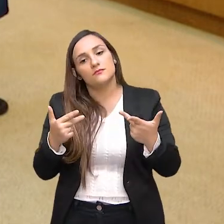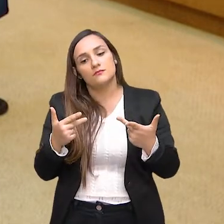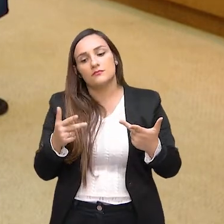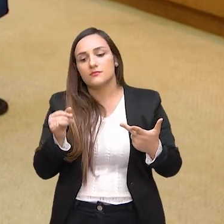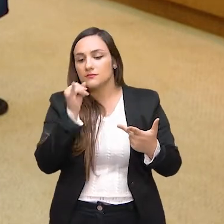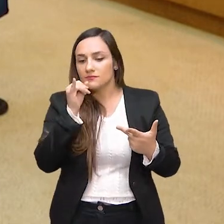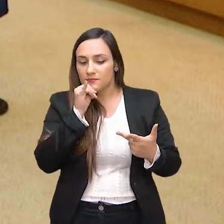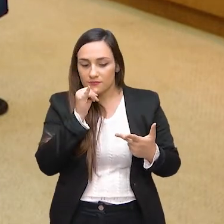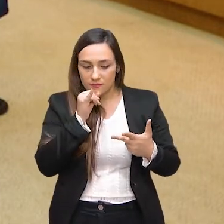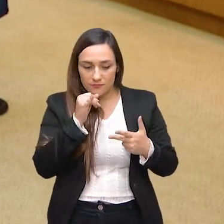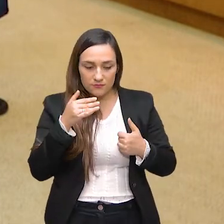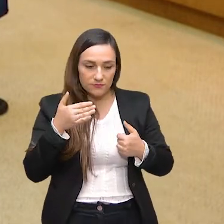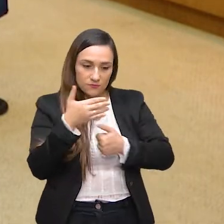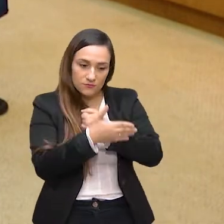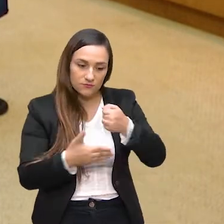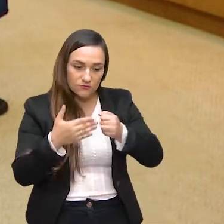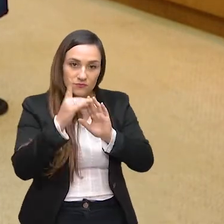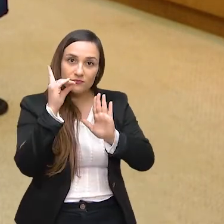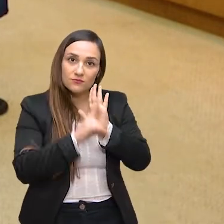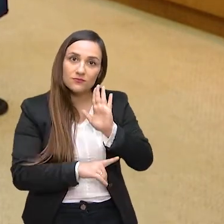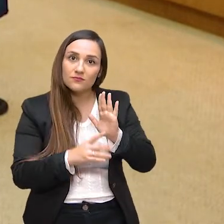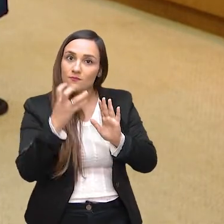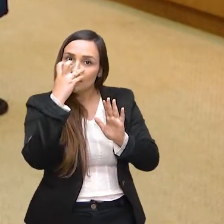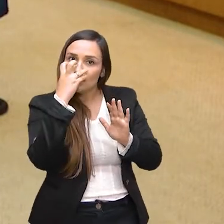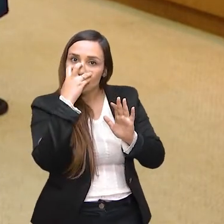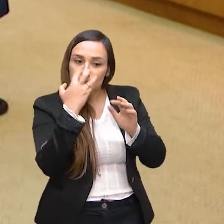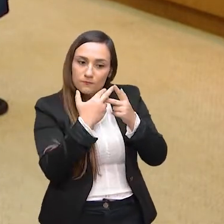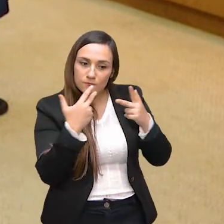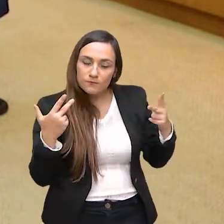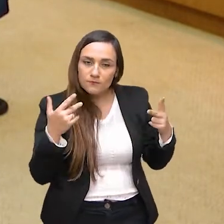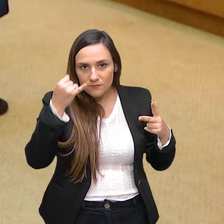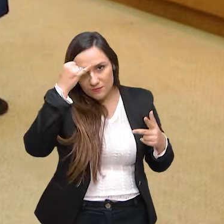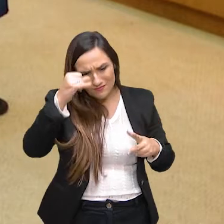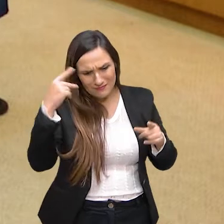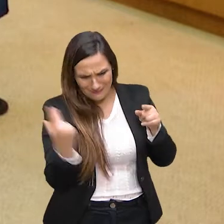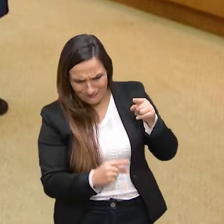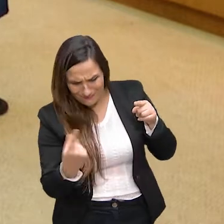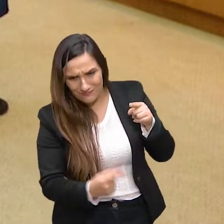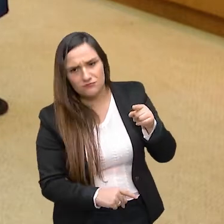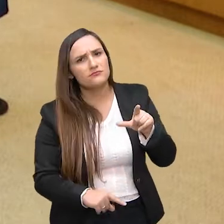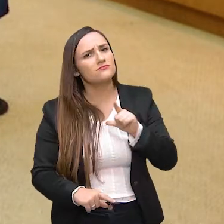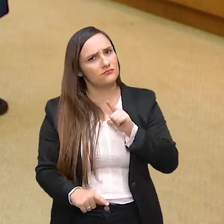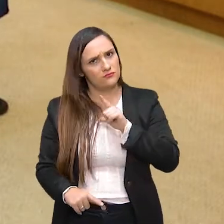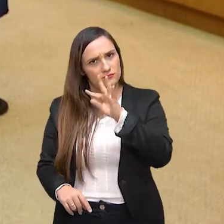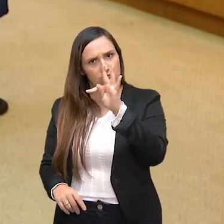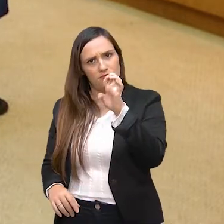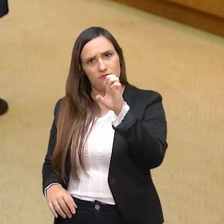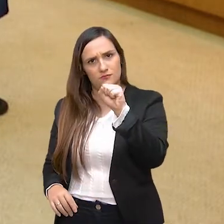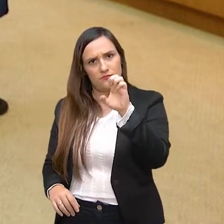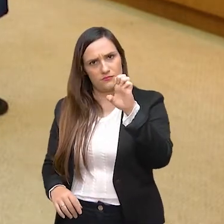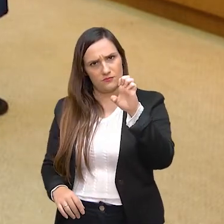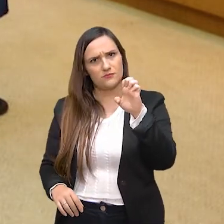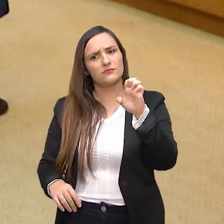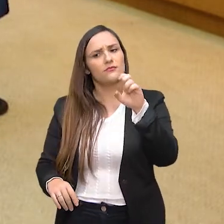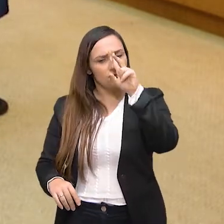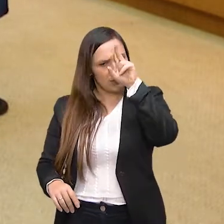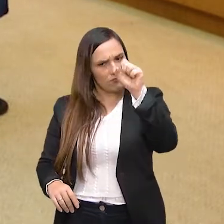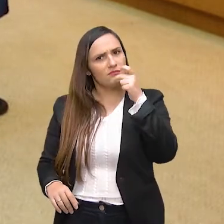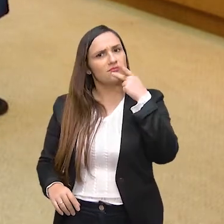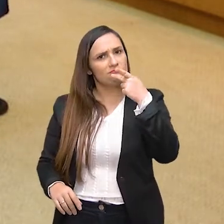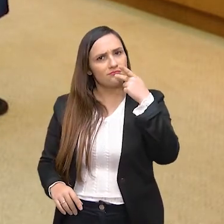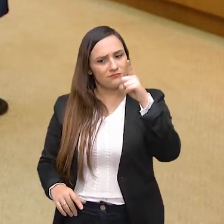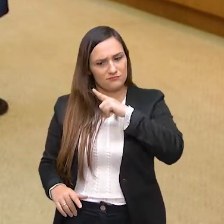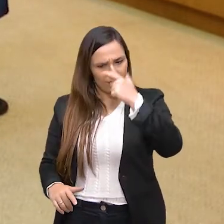hoje que é muito comum das pessoas querendo defender os direitos dos seus animais, né, contra maus tratos. Há até uma tese muito forte